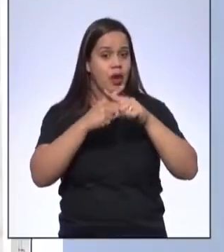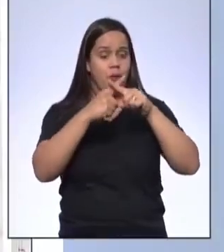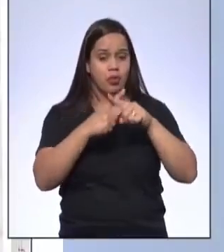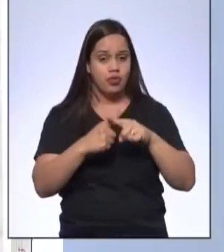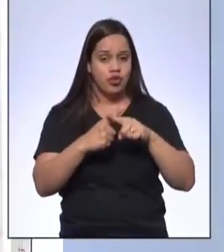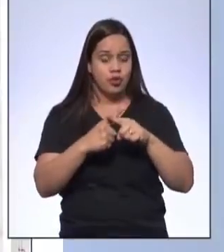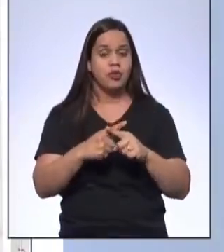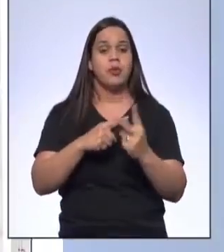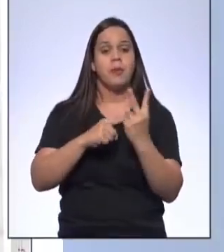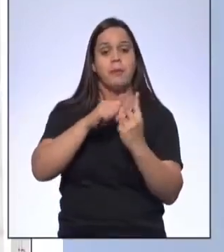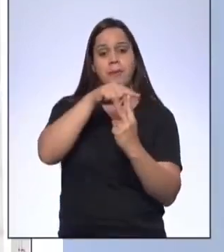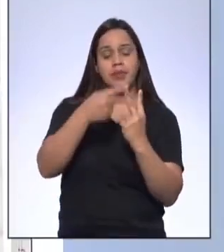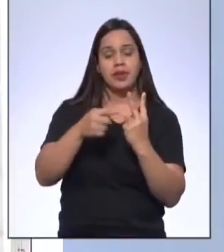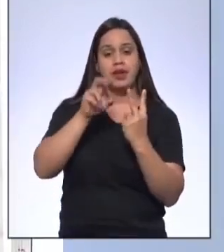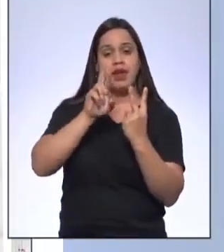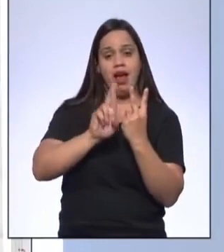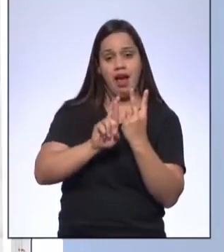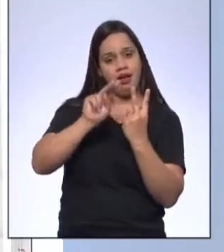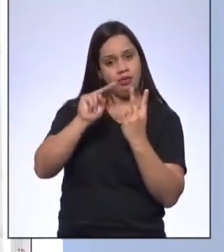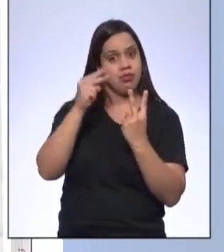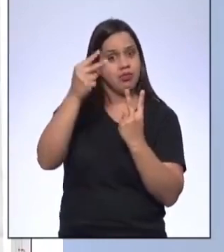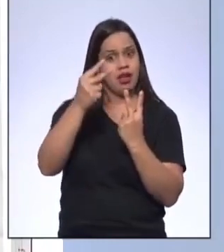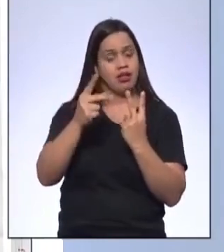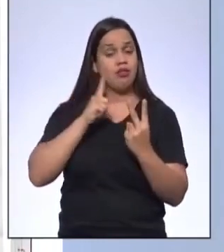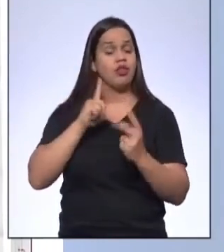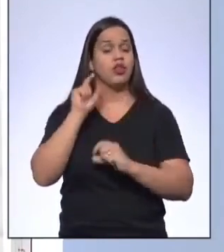ao quadrado. O que eu vou ter aqui?